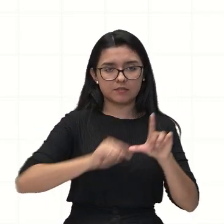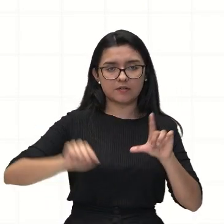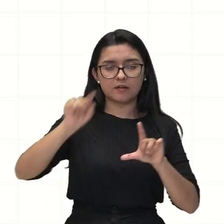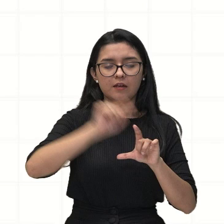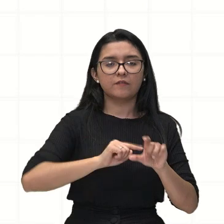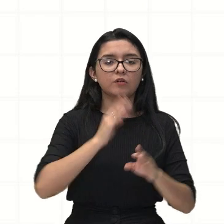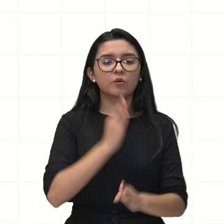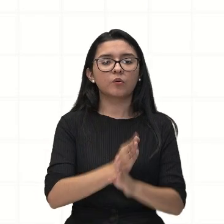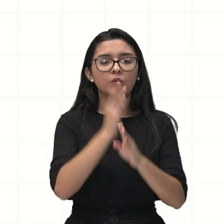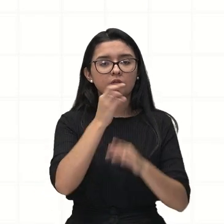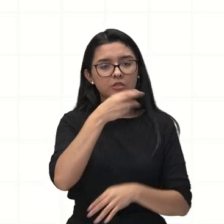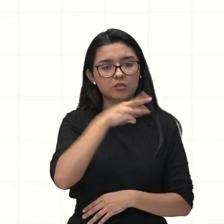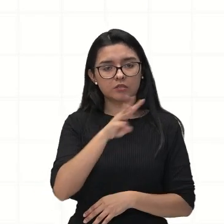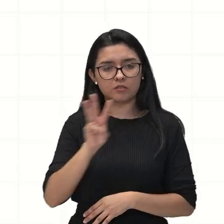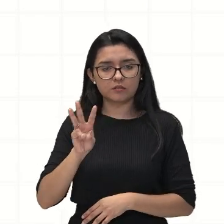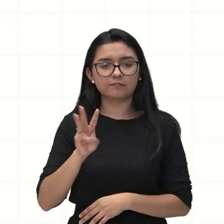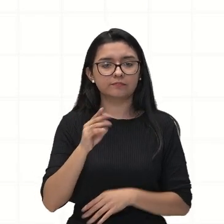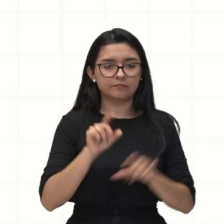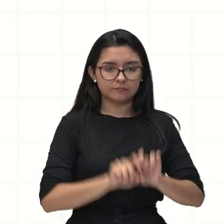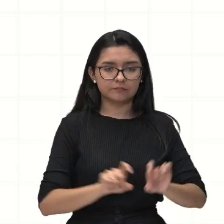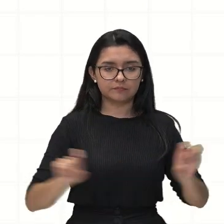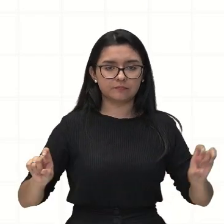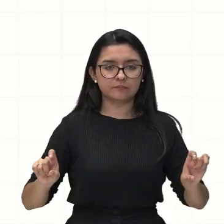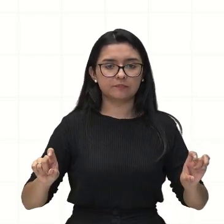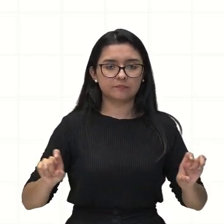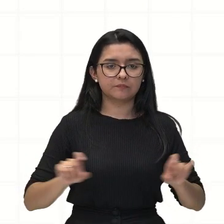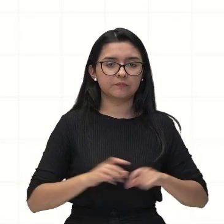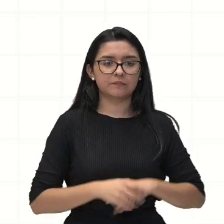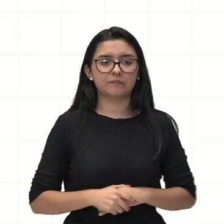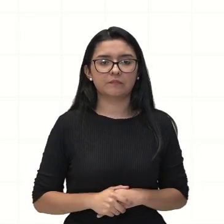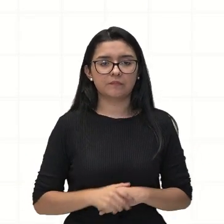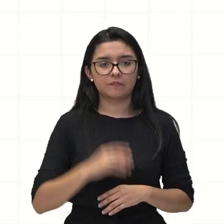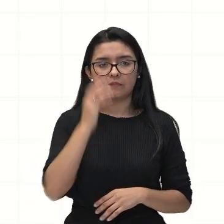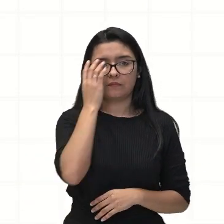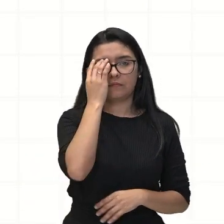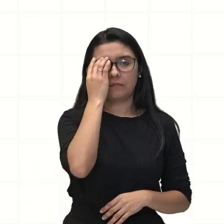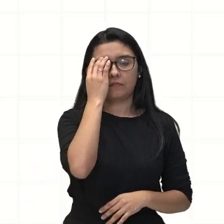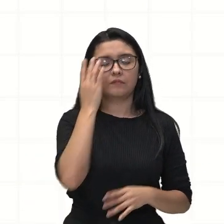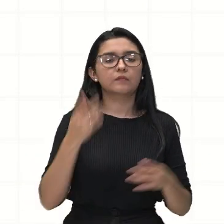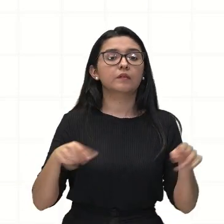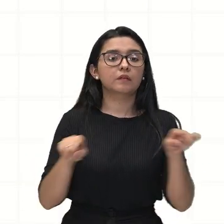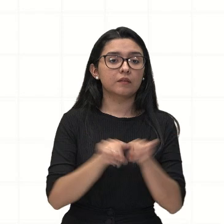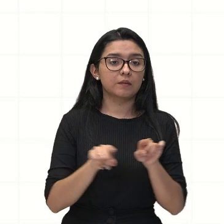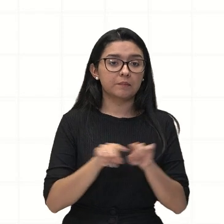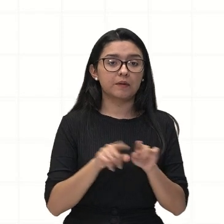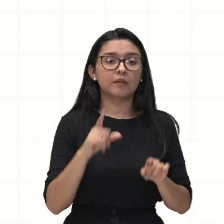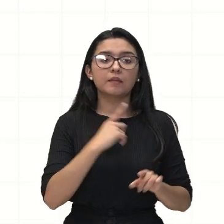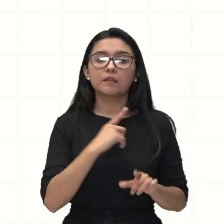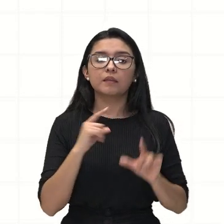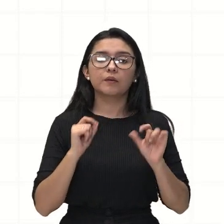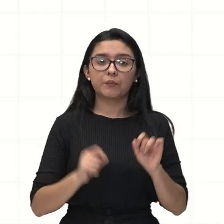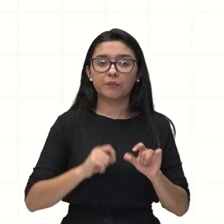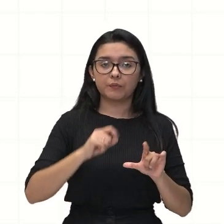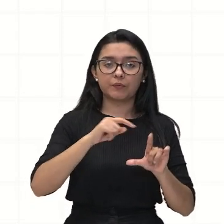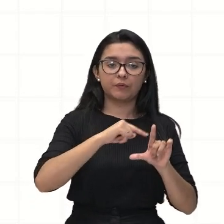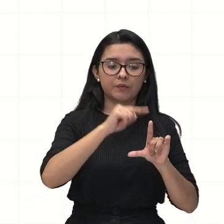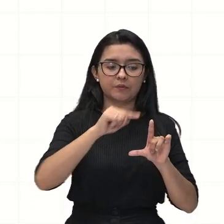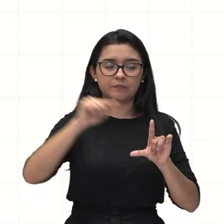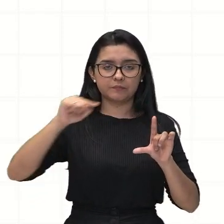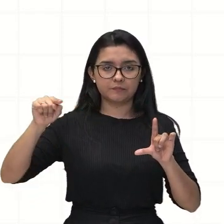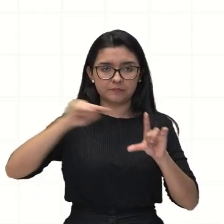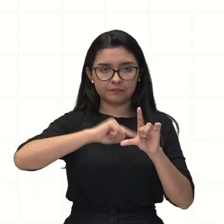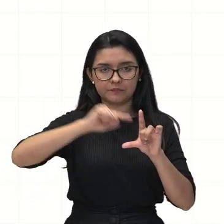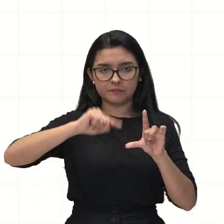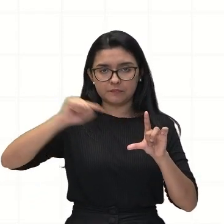aqui neste endereço, nesta fonte aqui. Gráfico de linhas, né? Aqui representa aqui outra